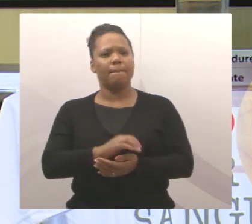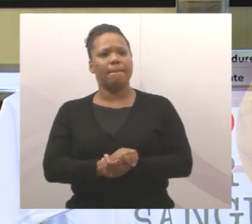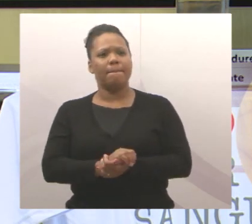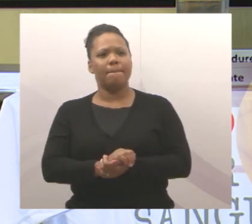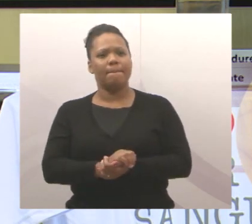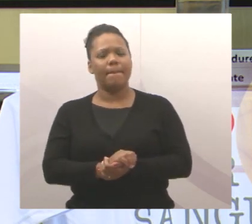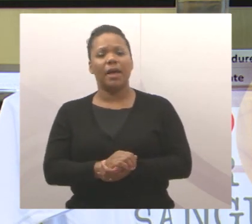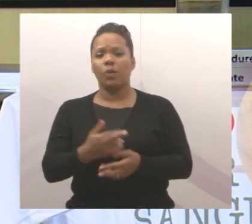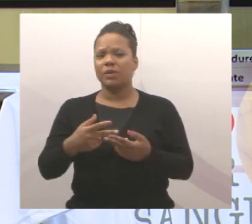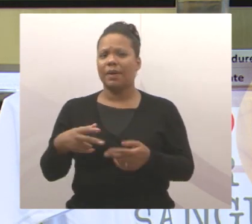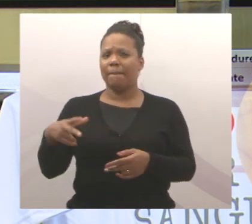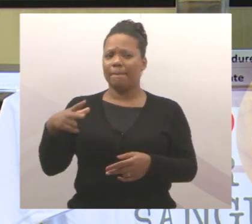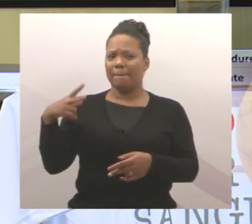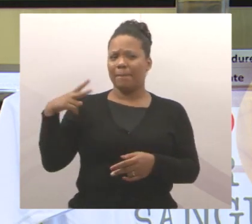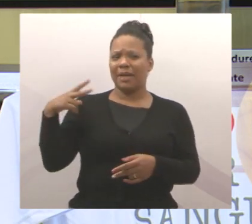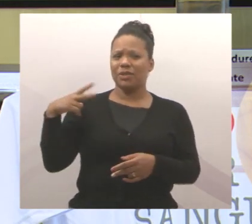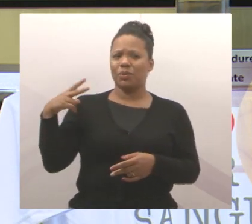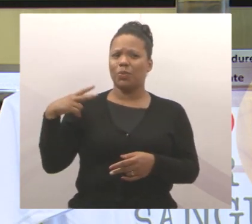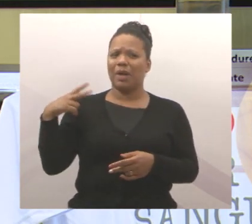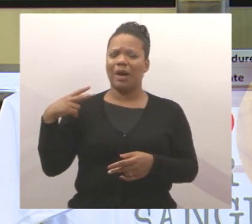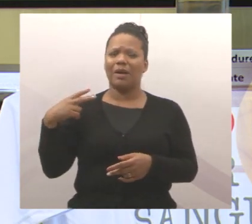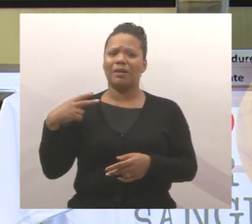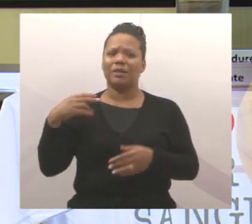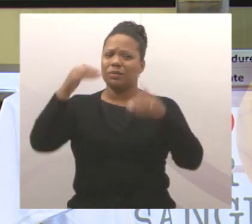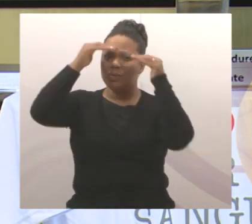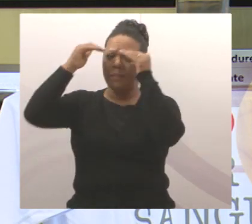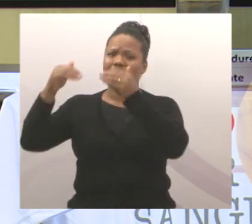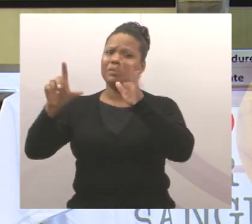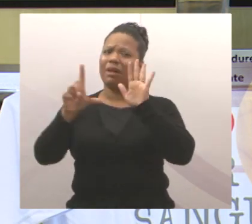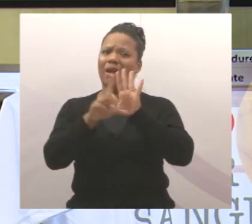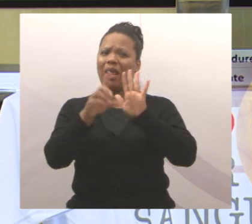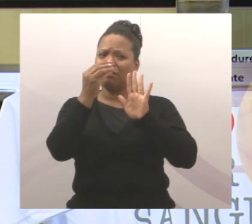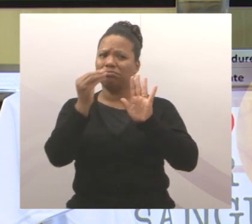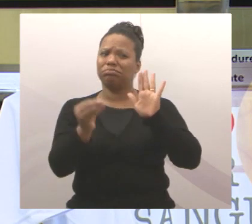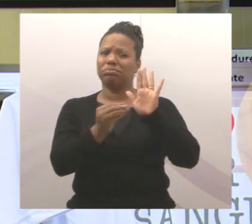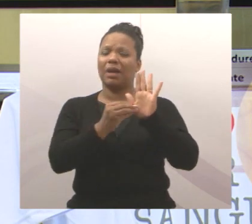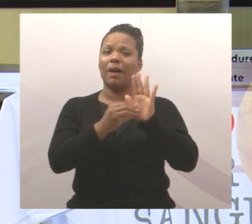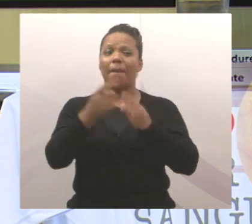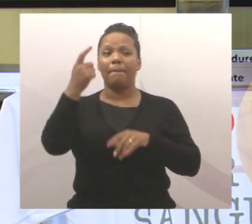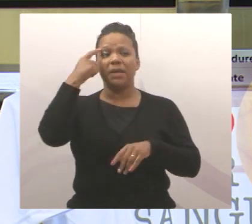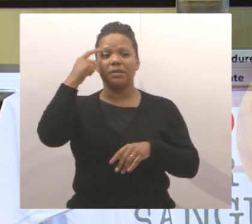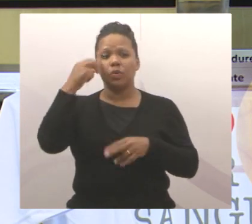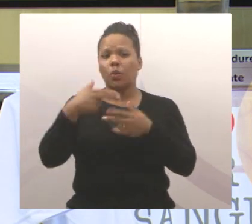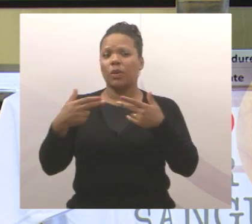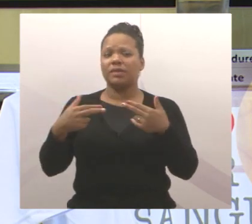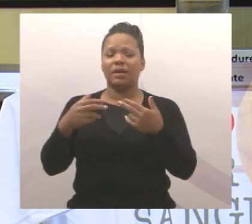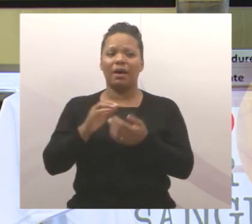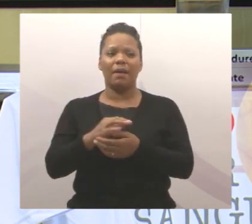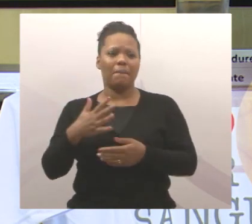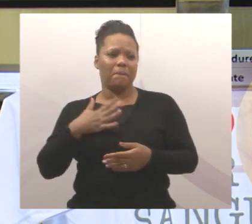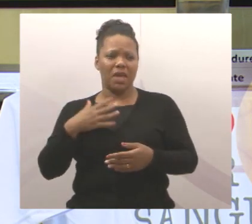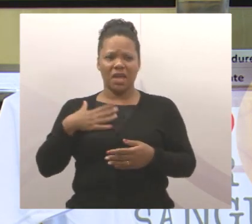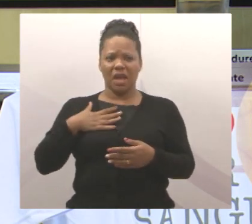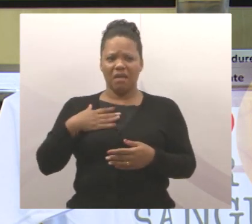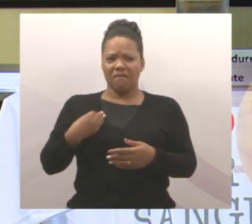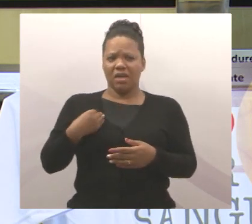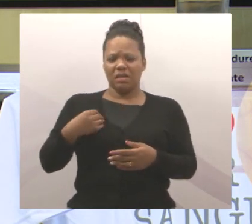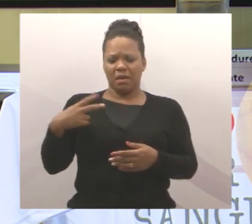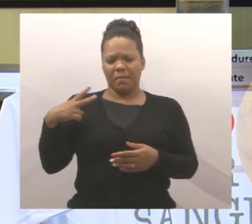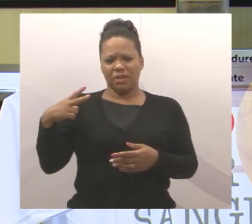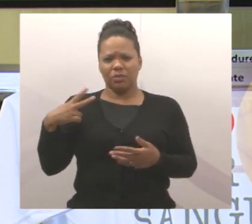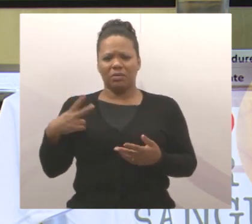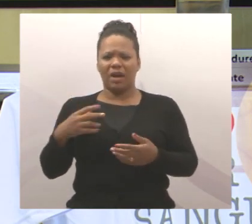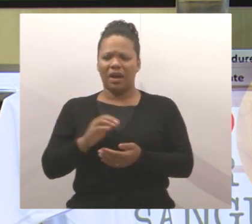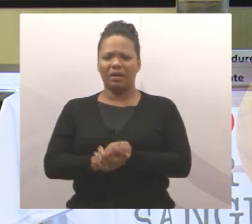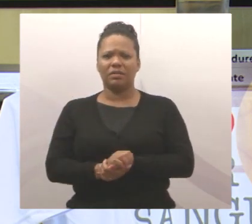de maneira pessoal, que não prevista em lei, defendendo interesses que não os públicos.